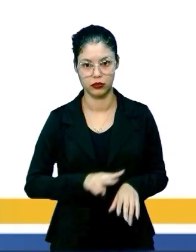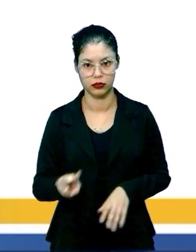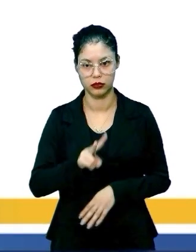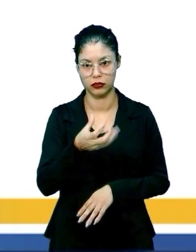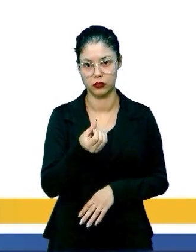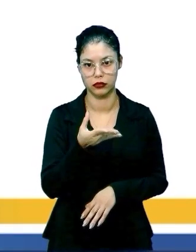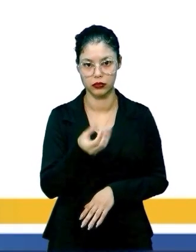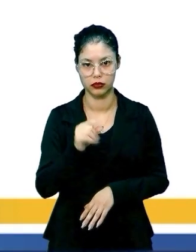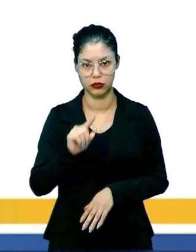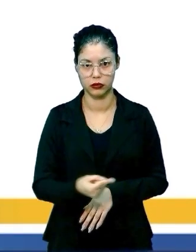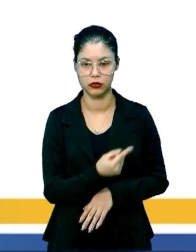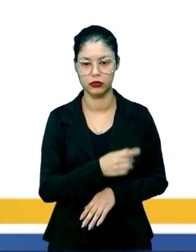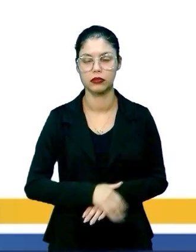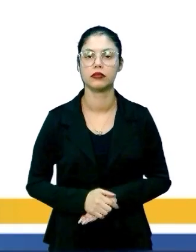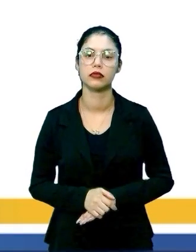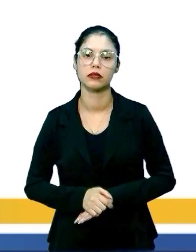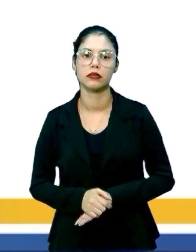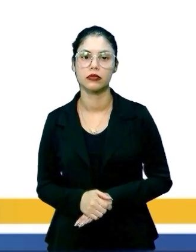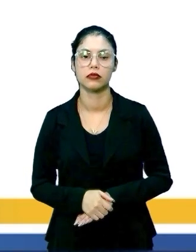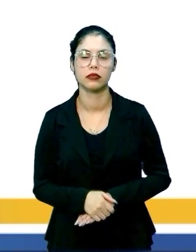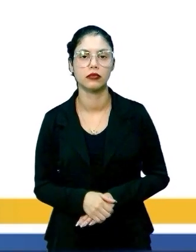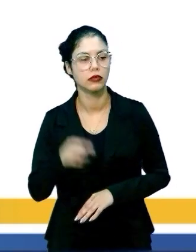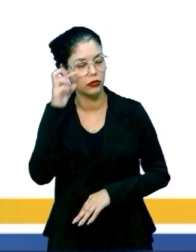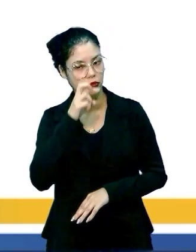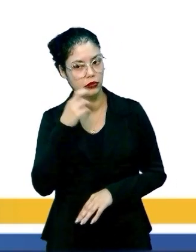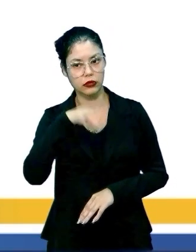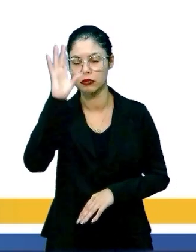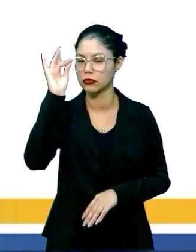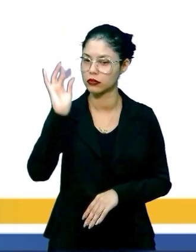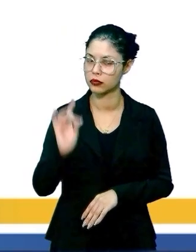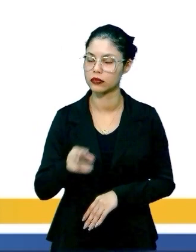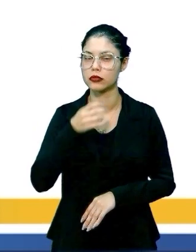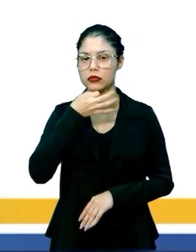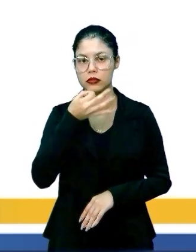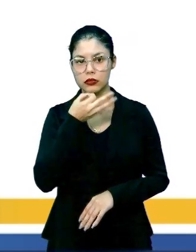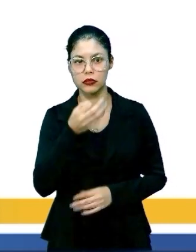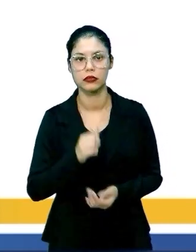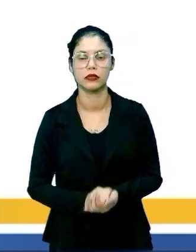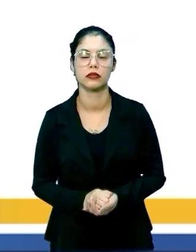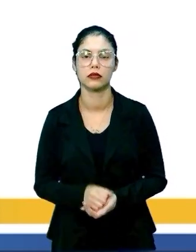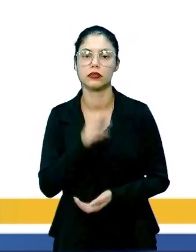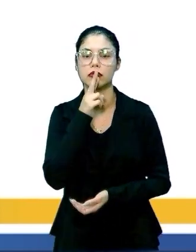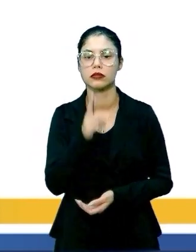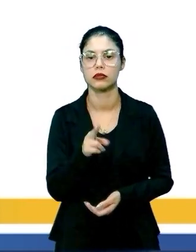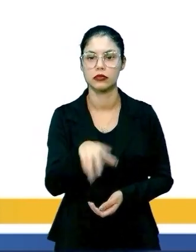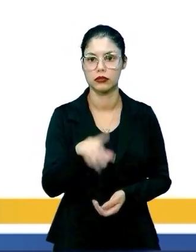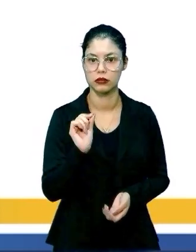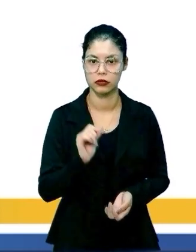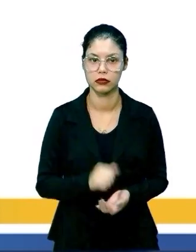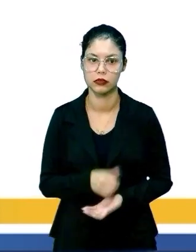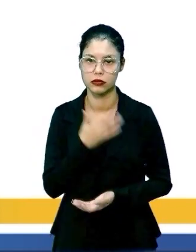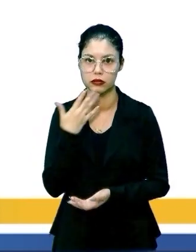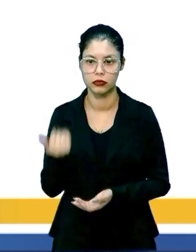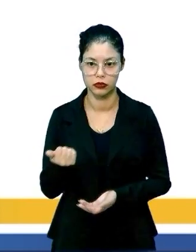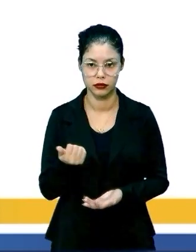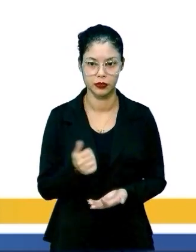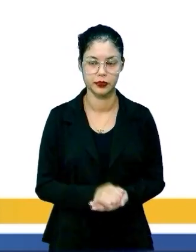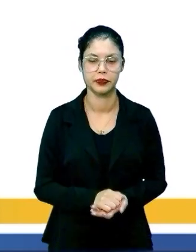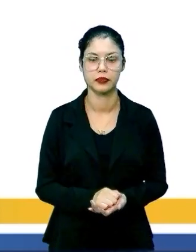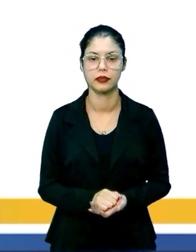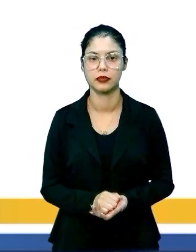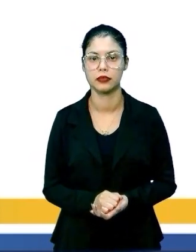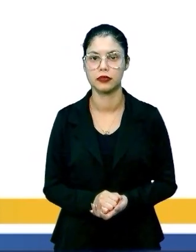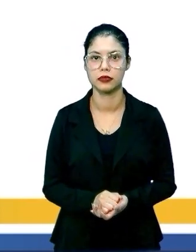de 60 mil. Vamos analisar cada uma das opções e resolver escolher a melhor